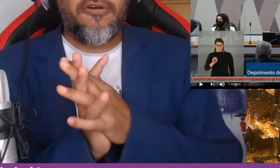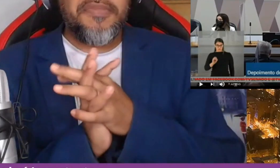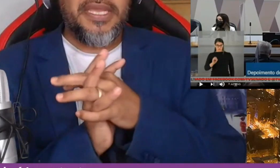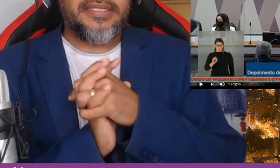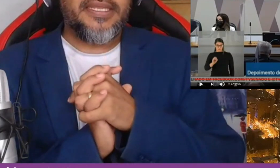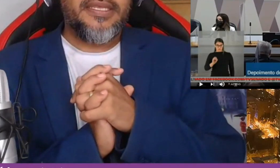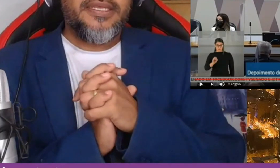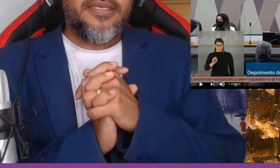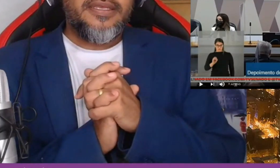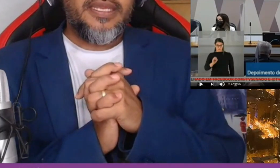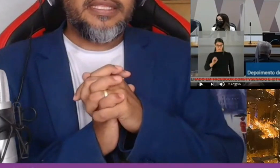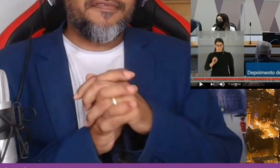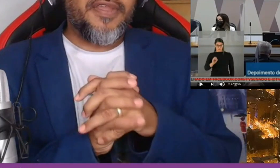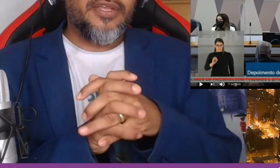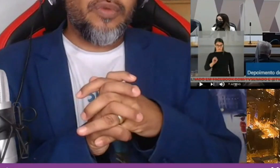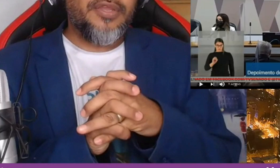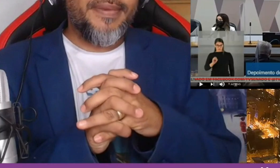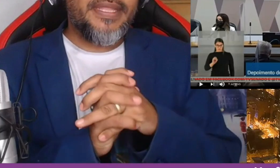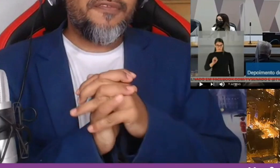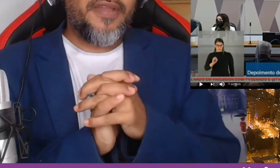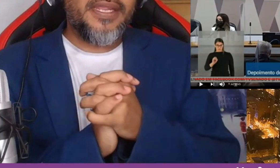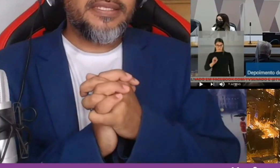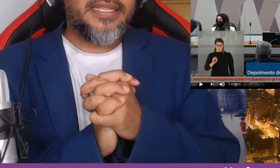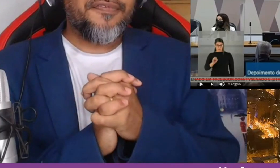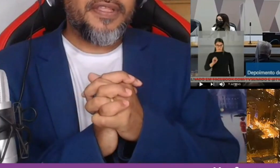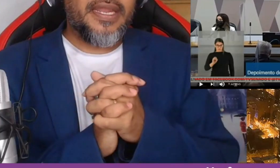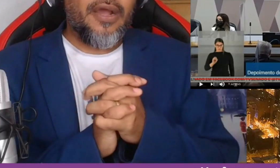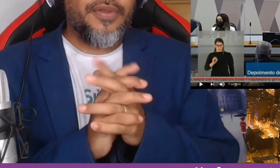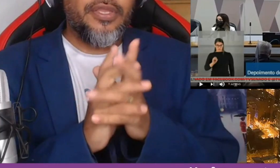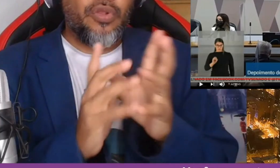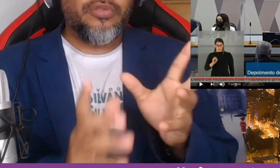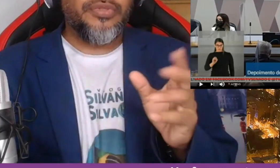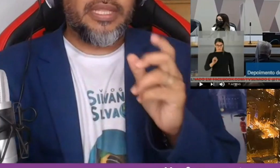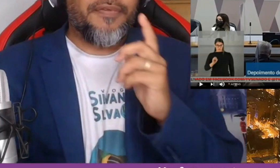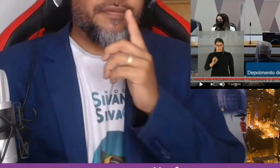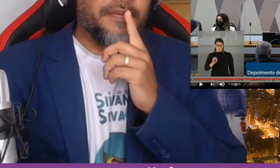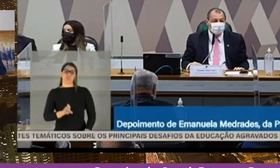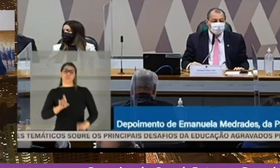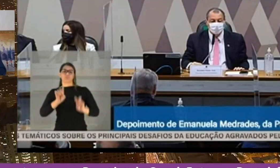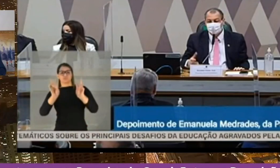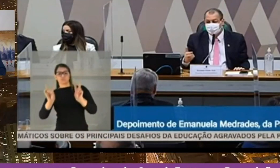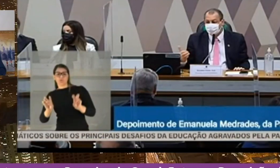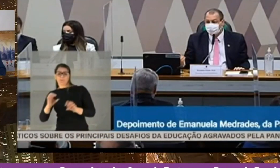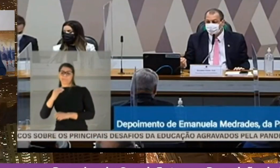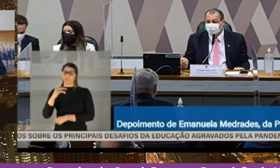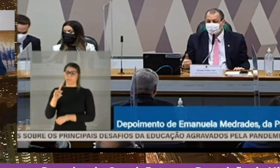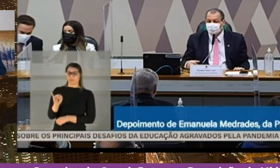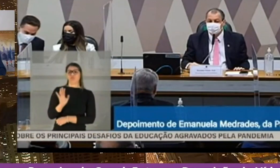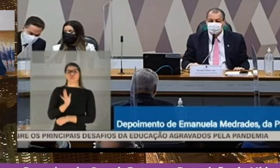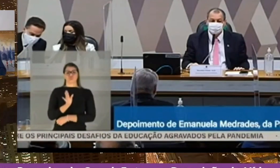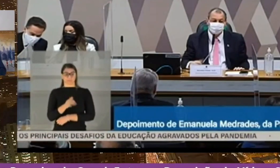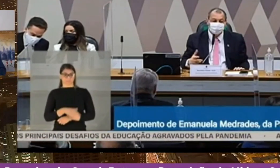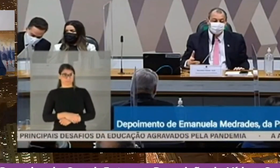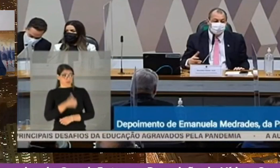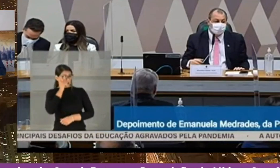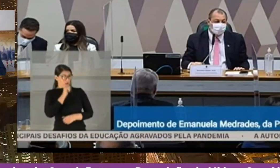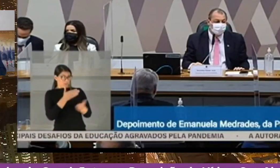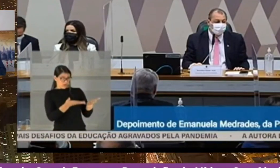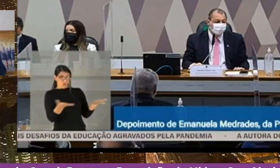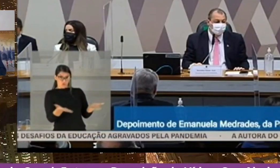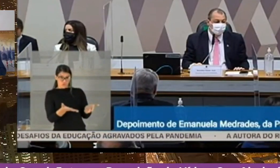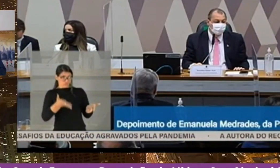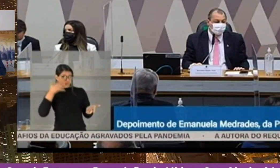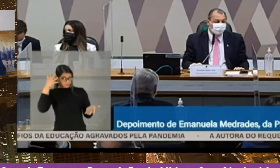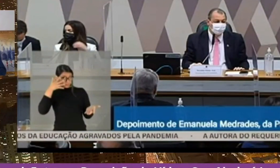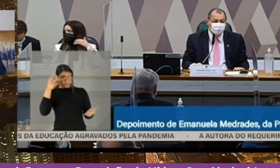senadores comentarem, comenta que ele está vendo aí uma interferência da federal e todo mundo está vendo. Vamos. A nossa depoente de hoje, para vocês terem uma